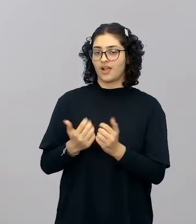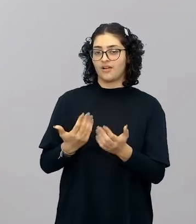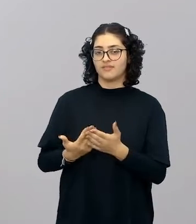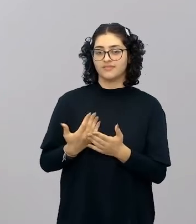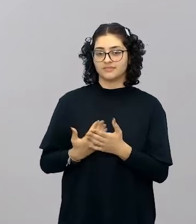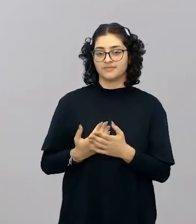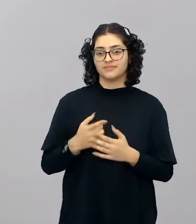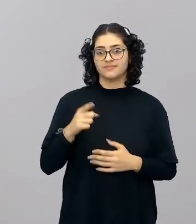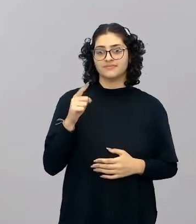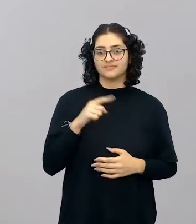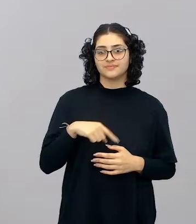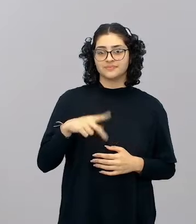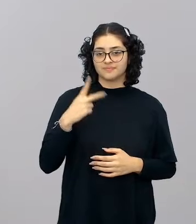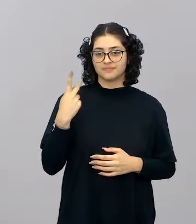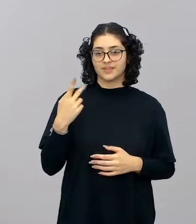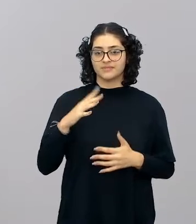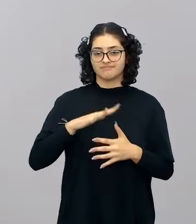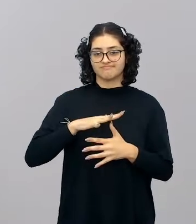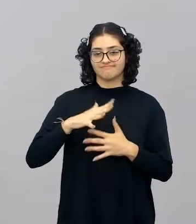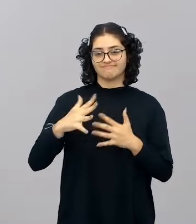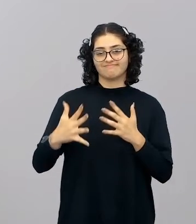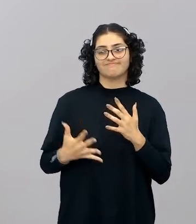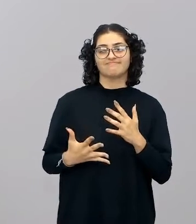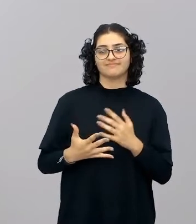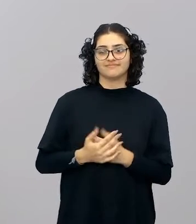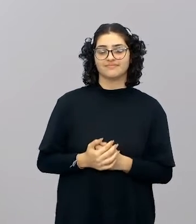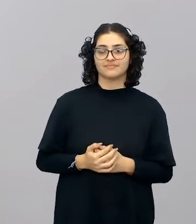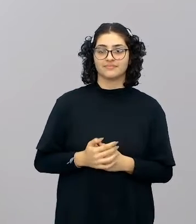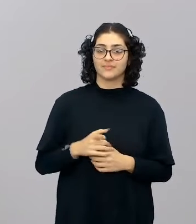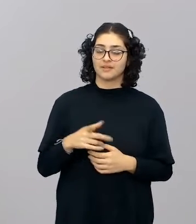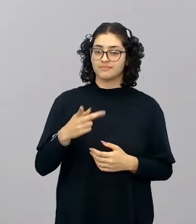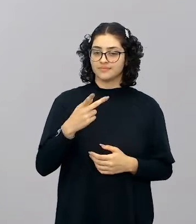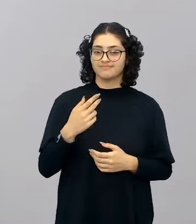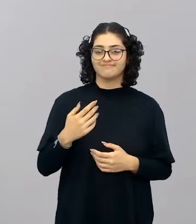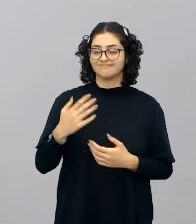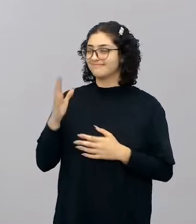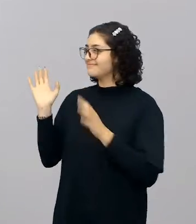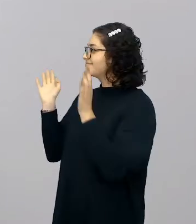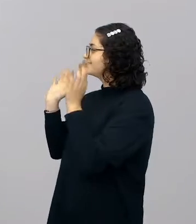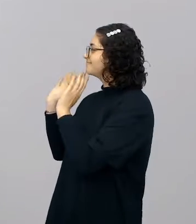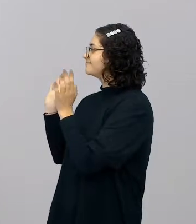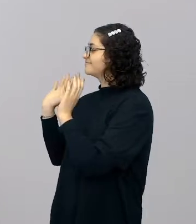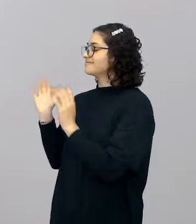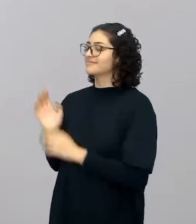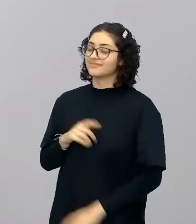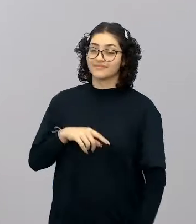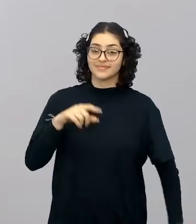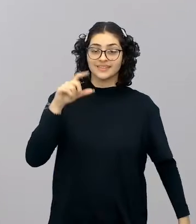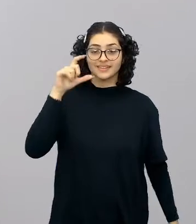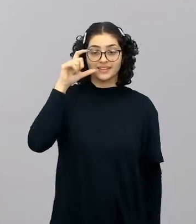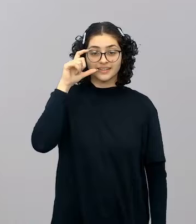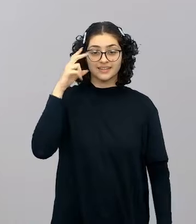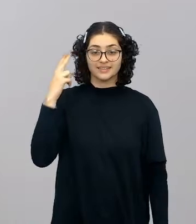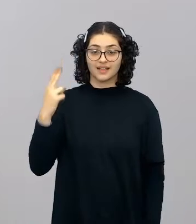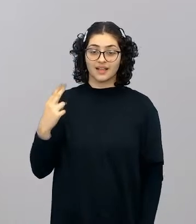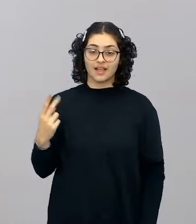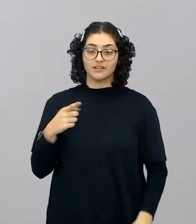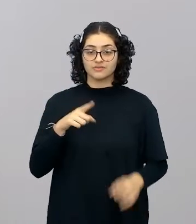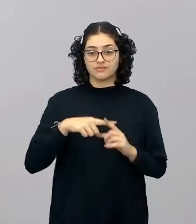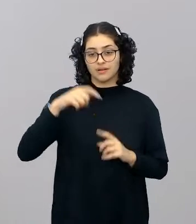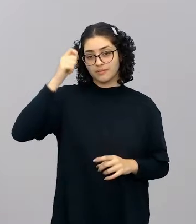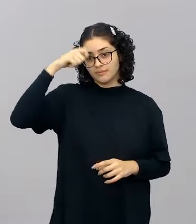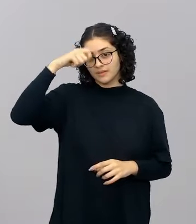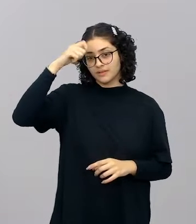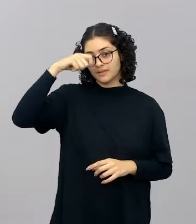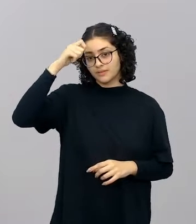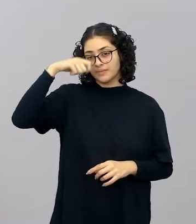hoje, é claro que é o pessoal de Libras. Meninas, sejam muito bem-vindas. Estou com a Natália e com a Amanda, que